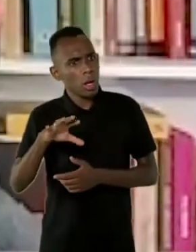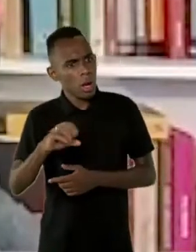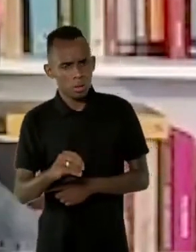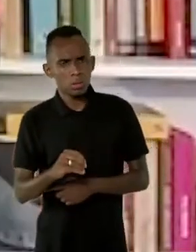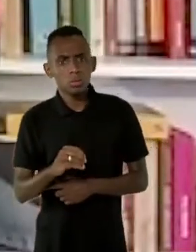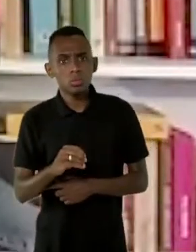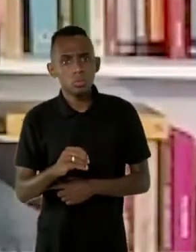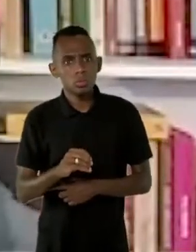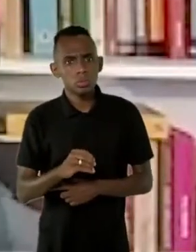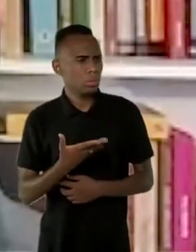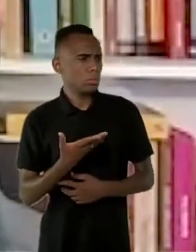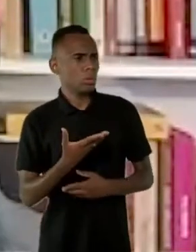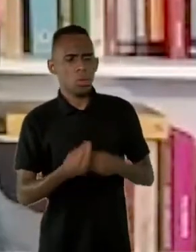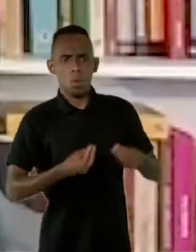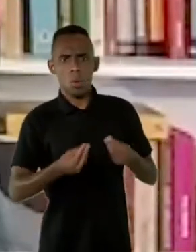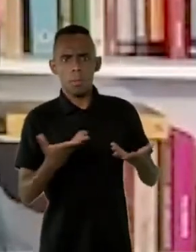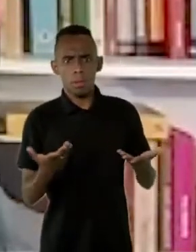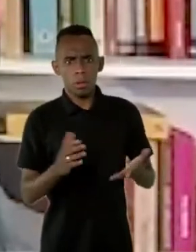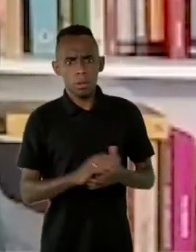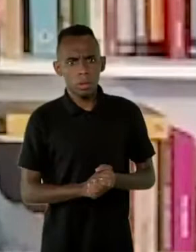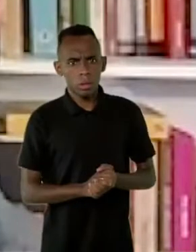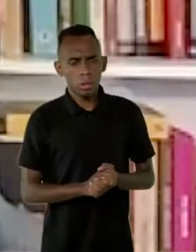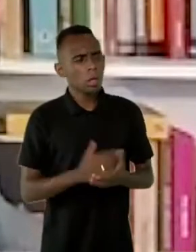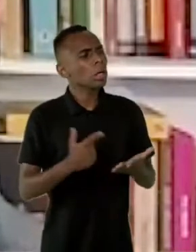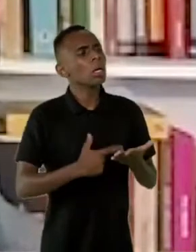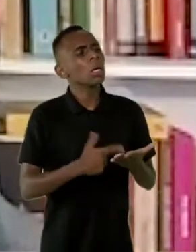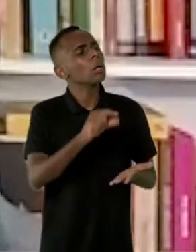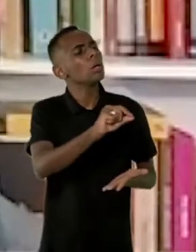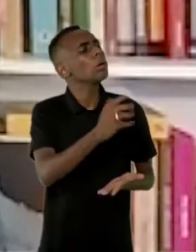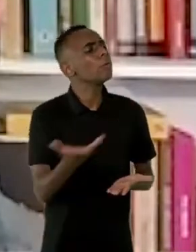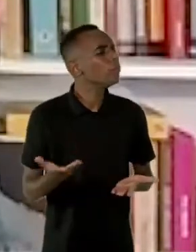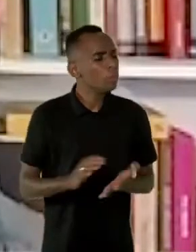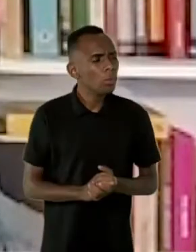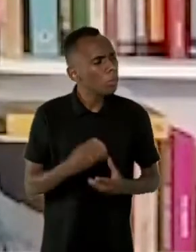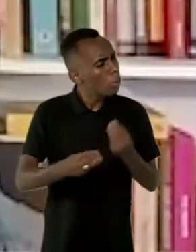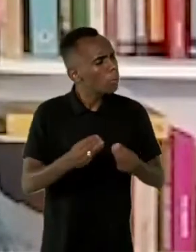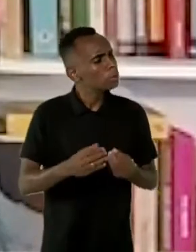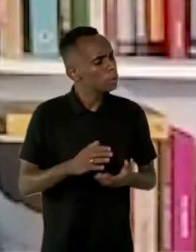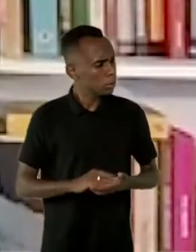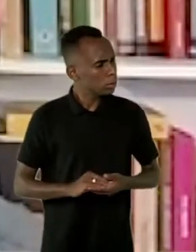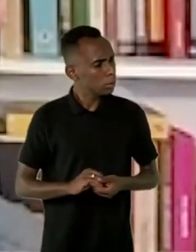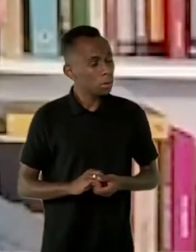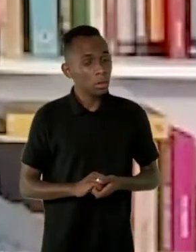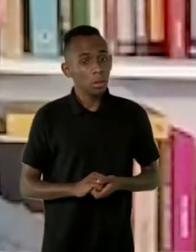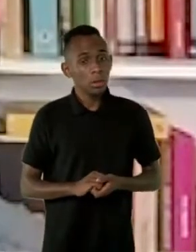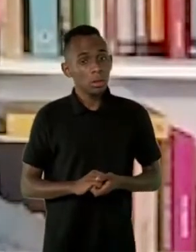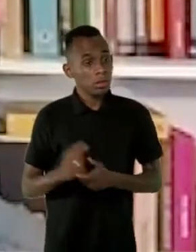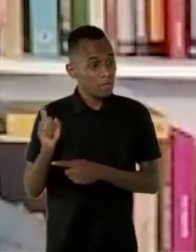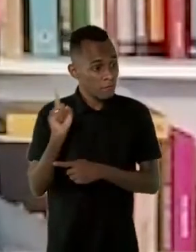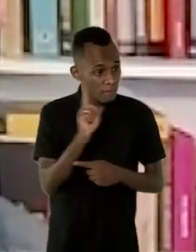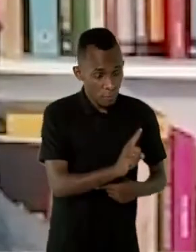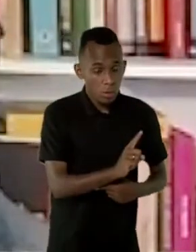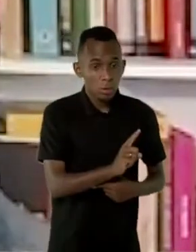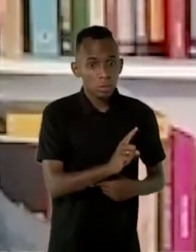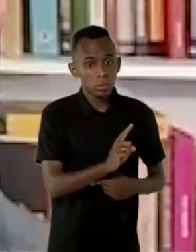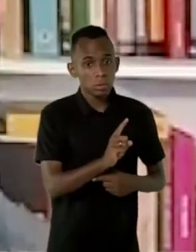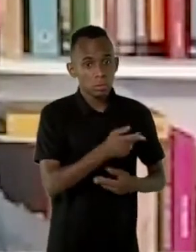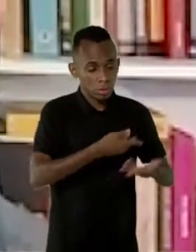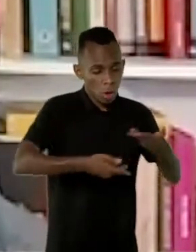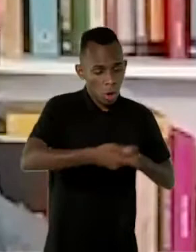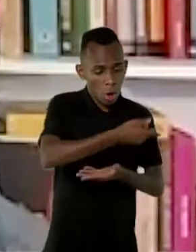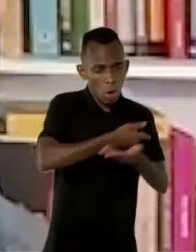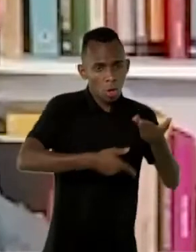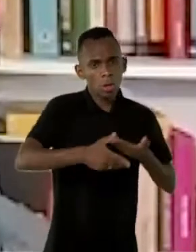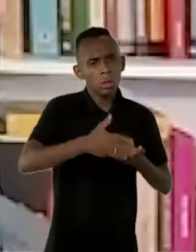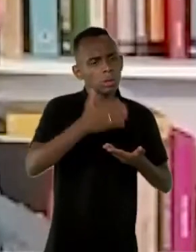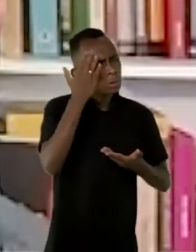matéria, falou, opa, que livro é esse? Né? E aí foi até a Carolina e soube que ela tinha